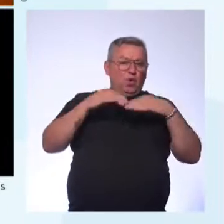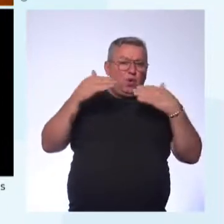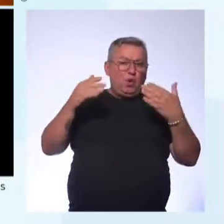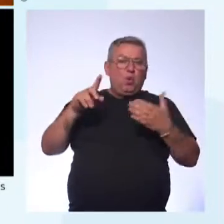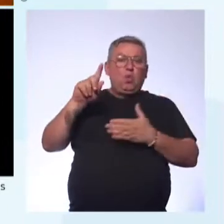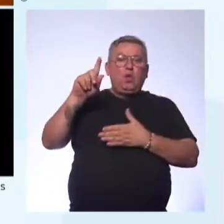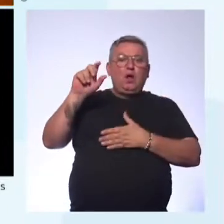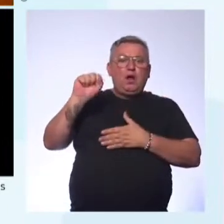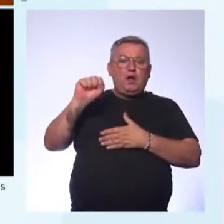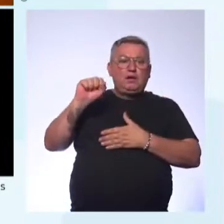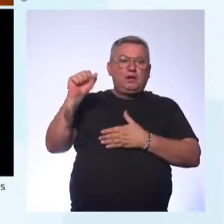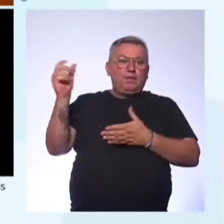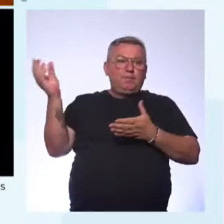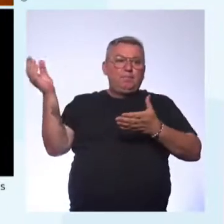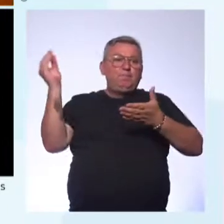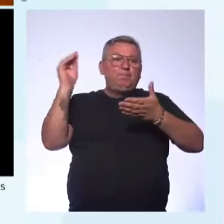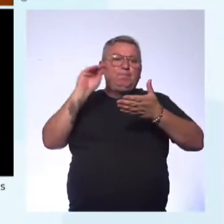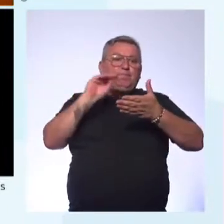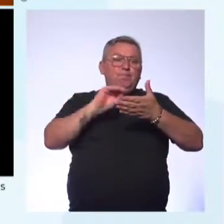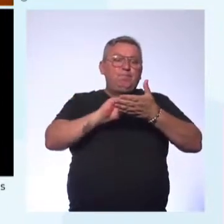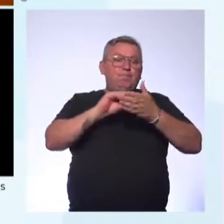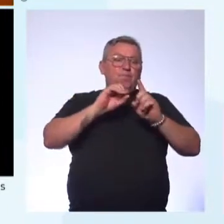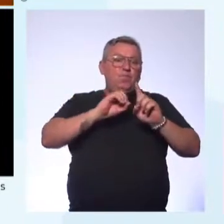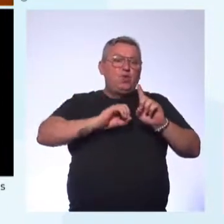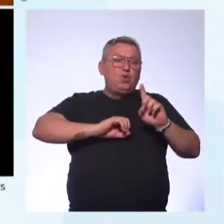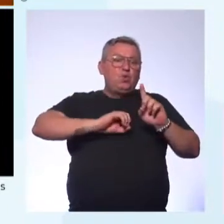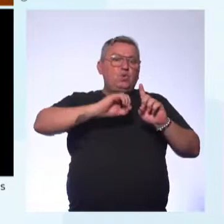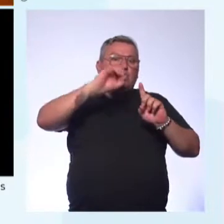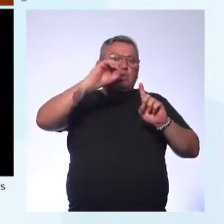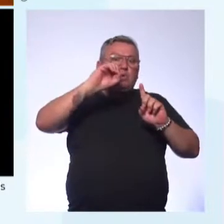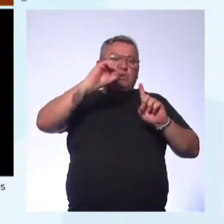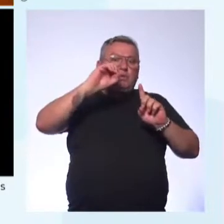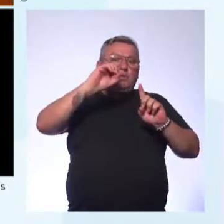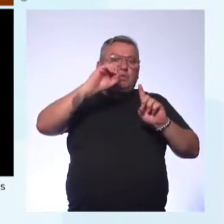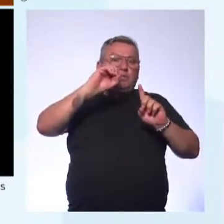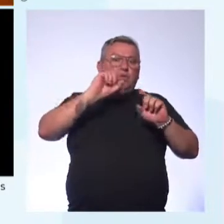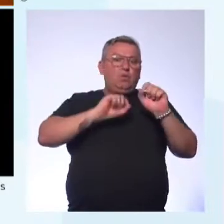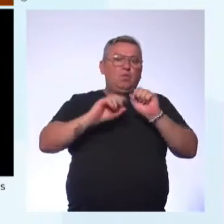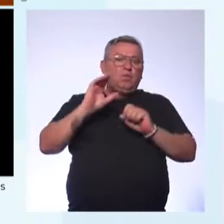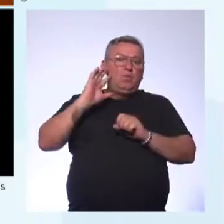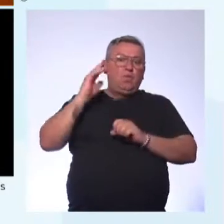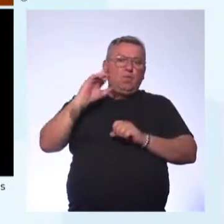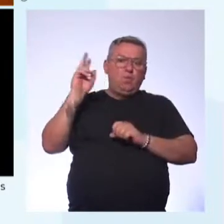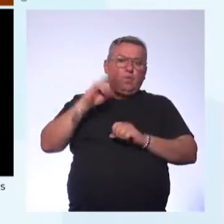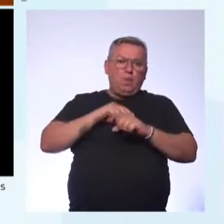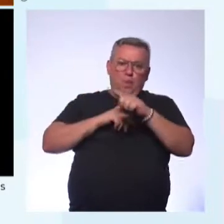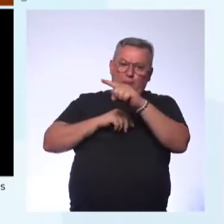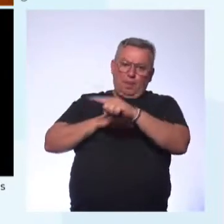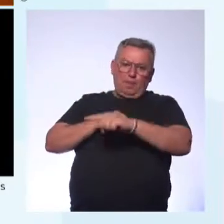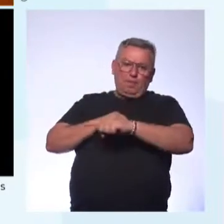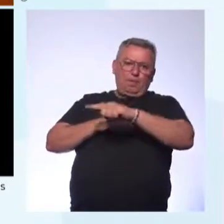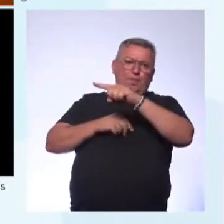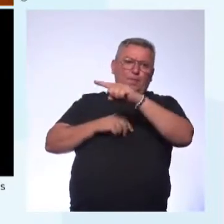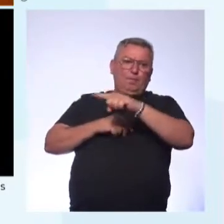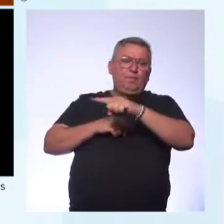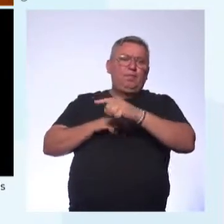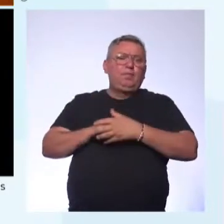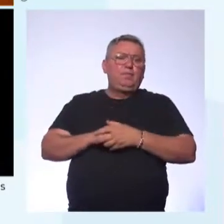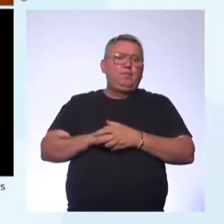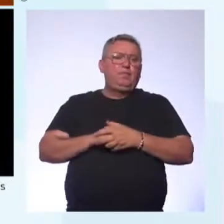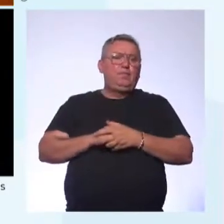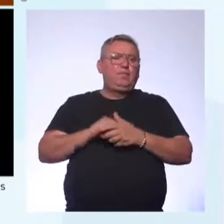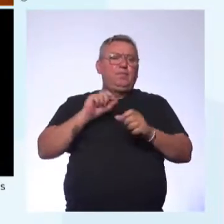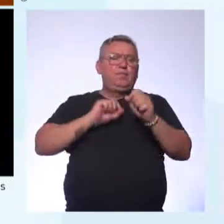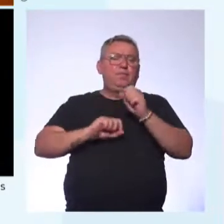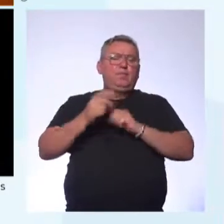o gás né Ele é colocado a uma elevada temperatura aí ocorre e você vai visualizar ali né